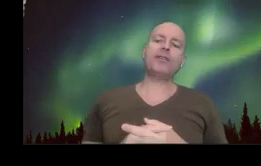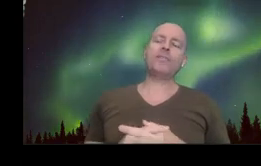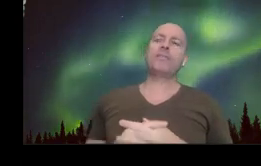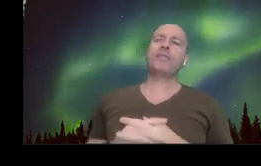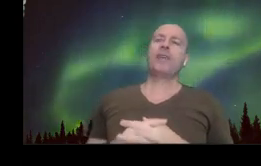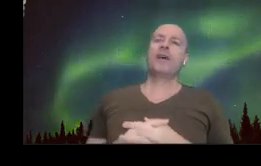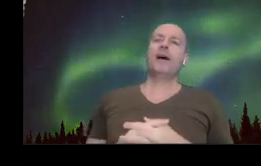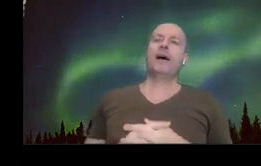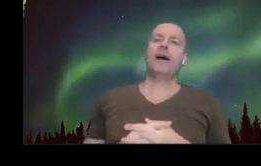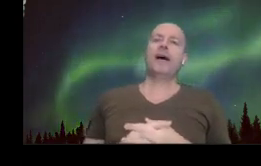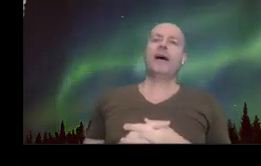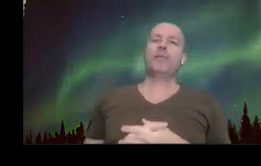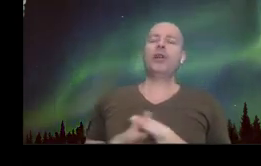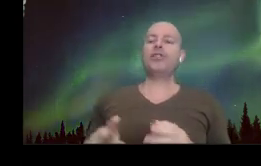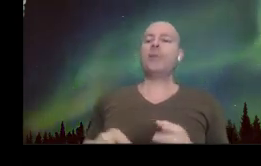assim, pensa,